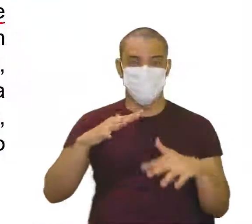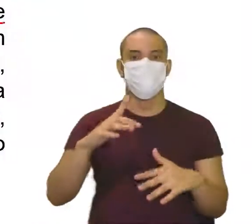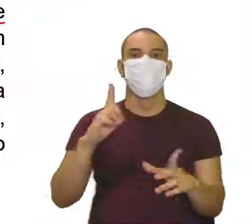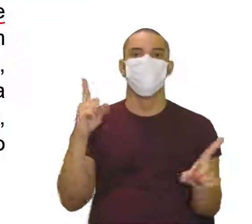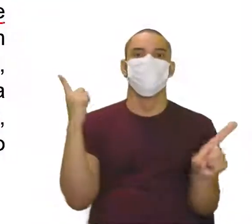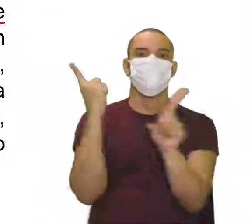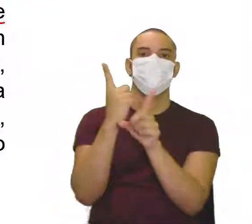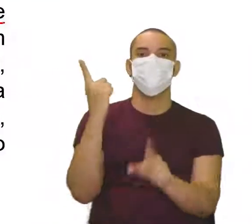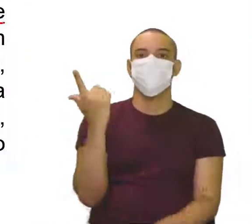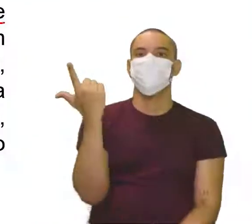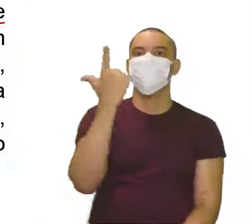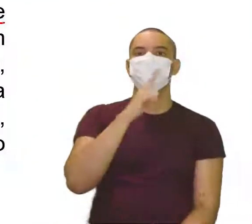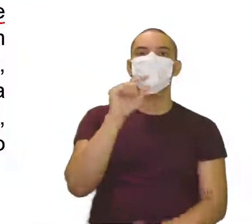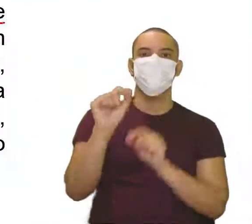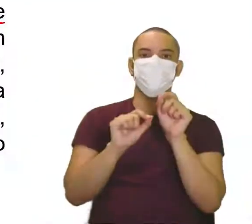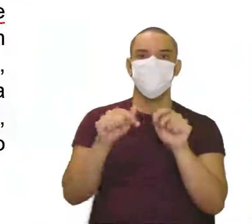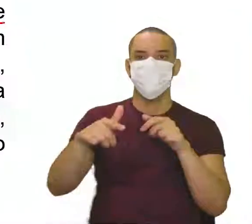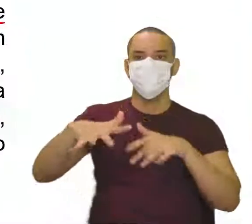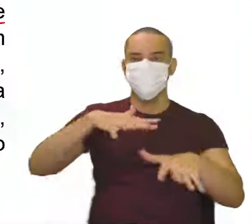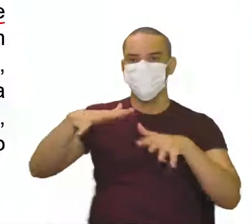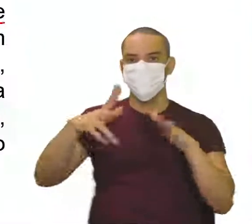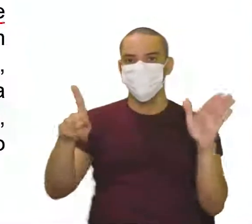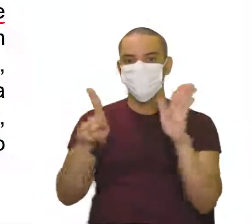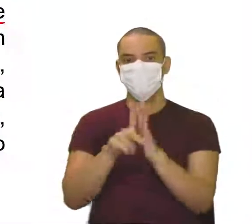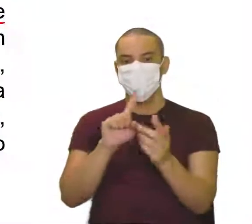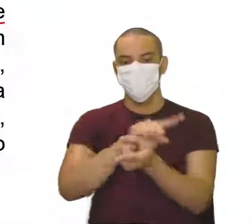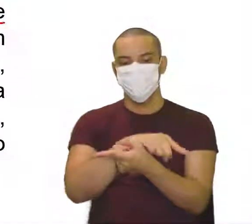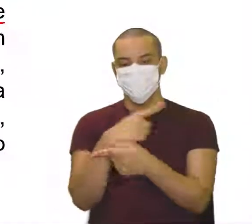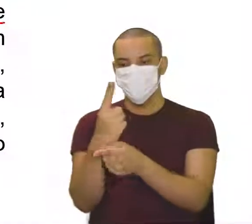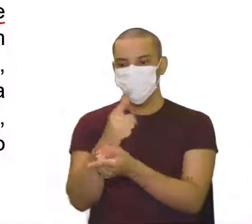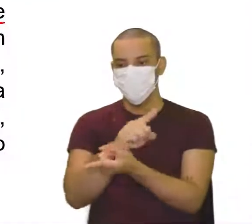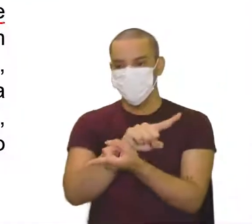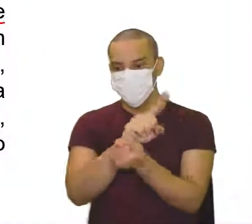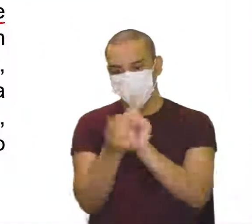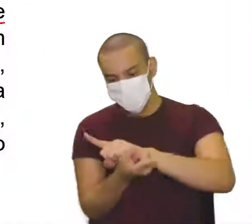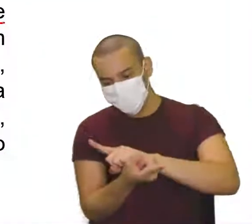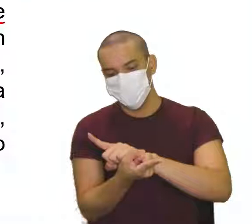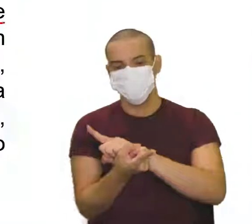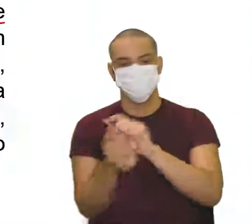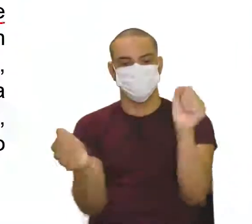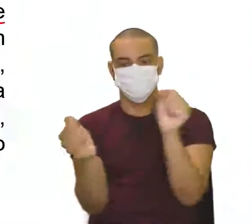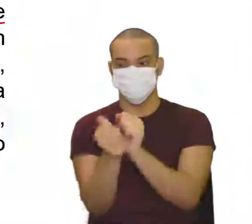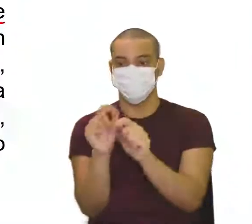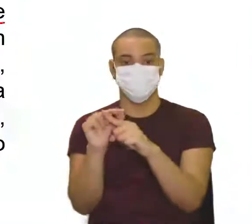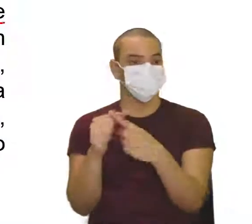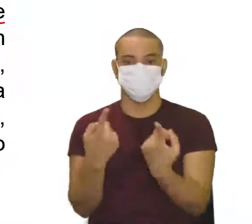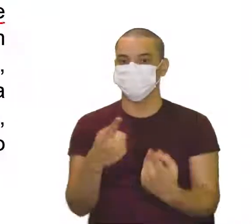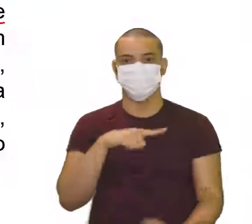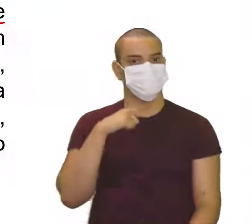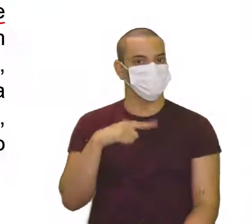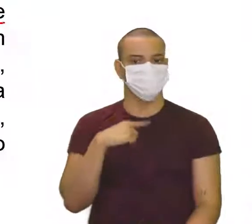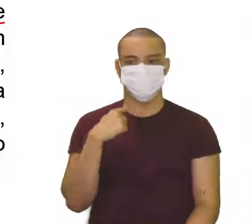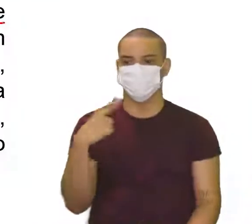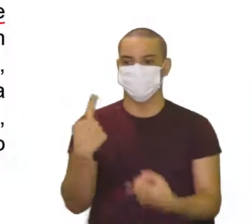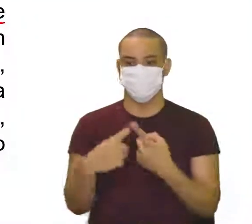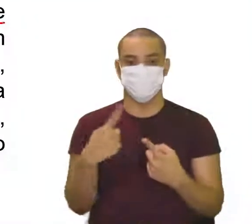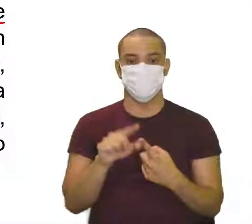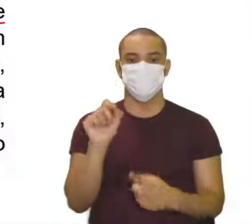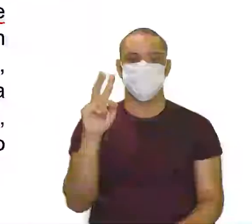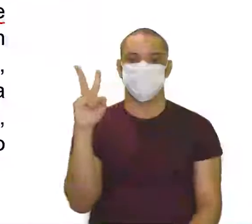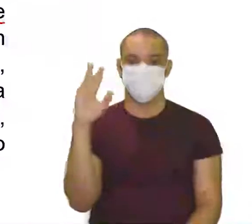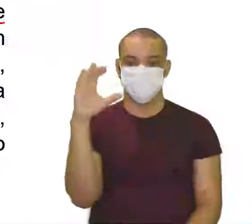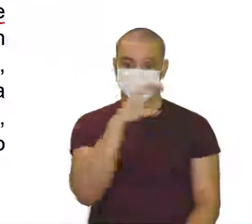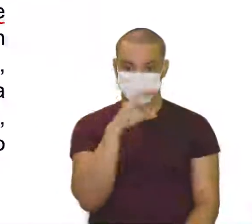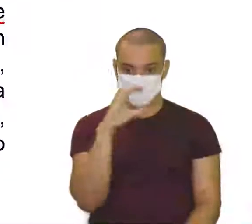campo magnético, este movimento será desviado de forma perpendicular ao campo e à sua velocidade, ou